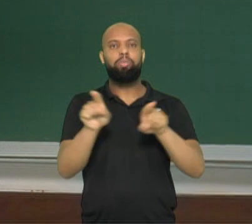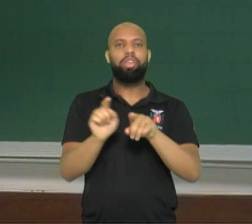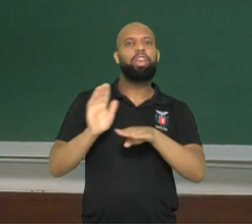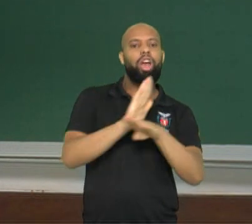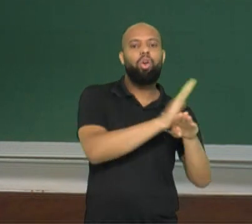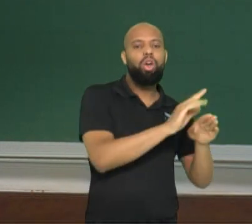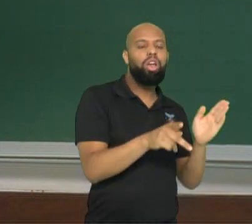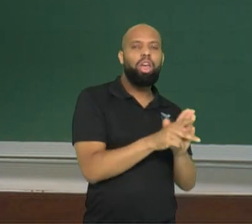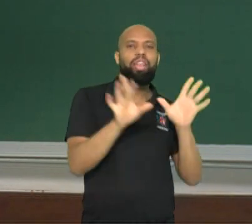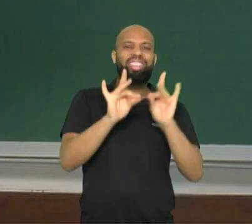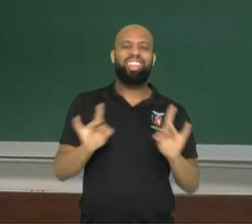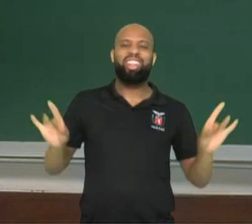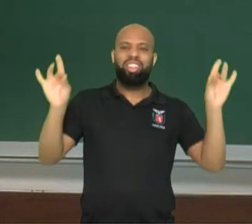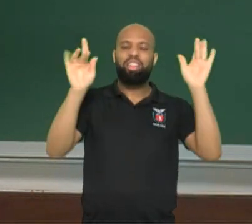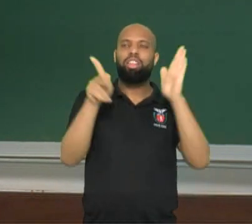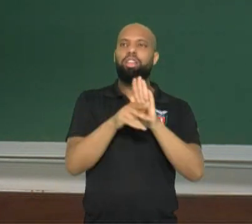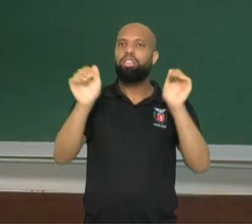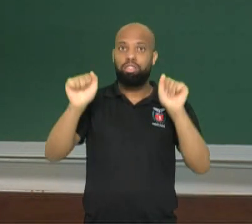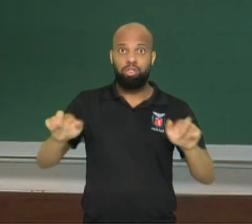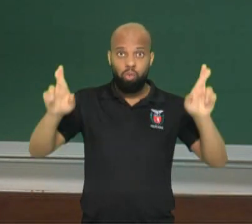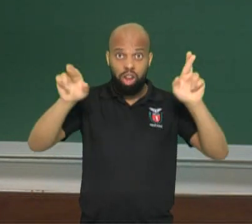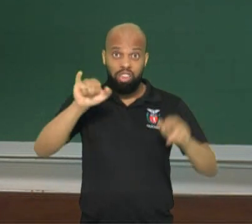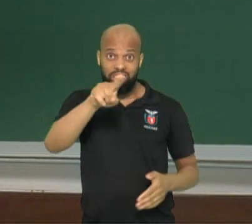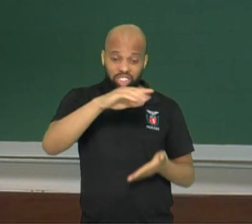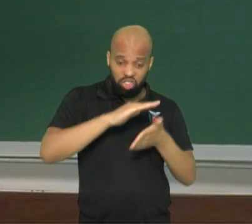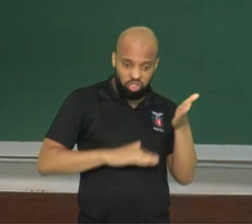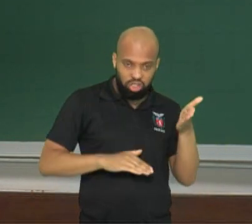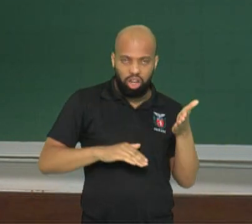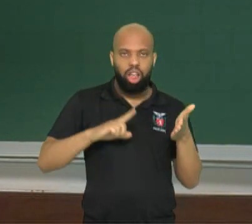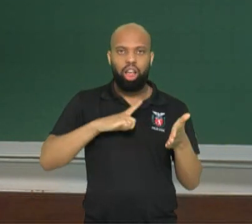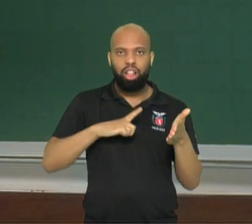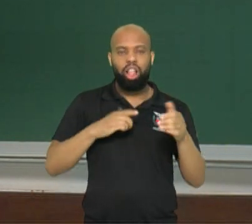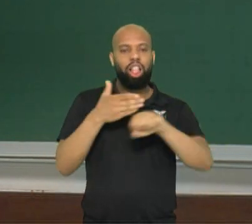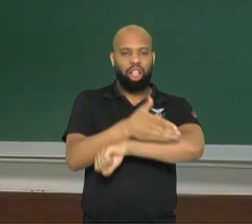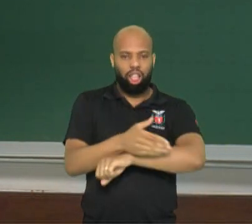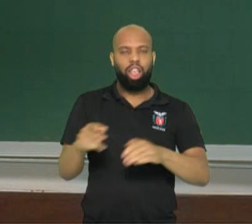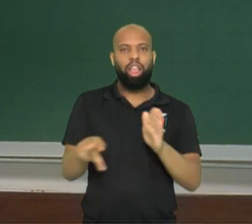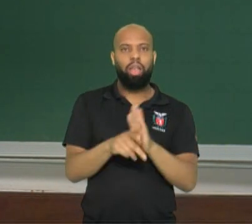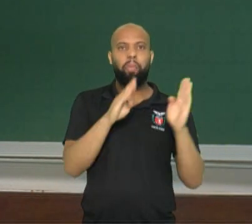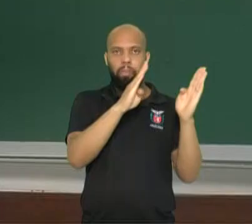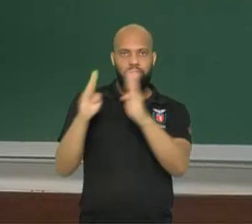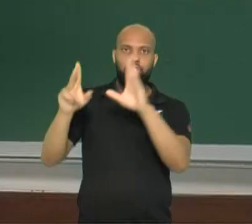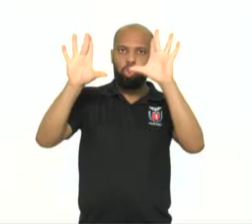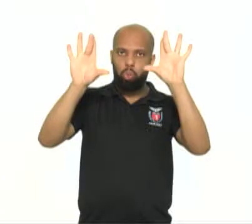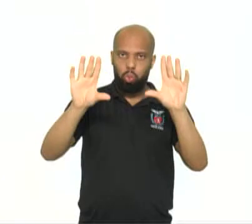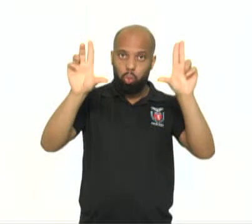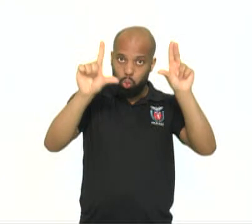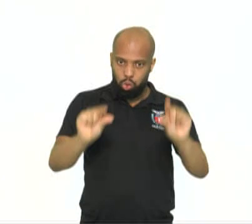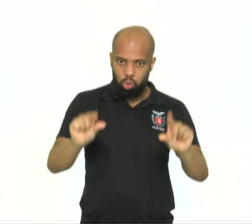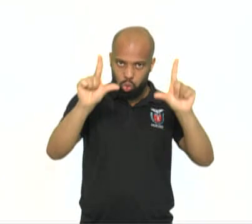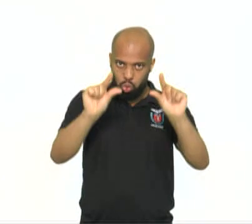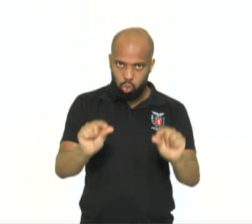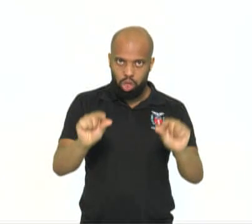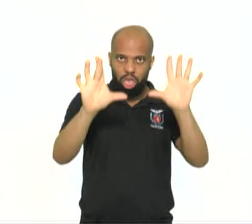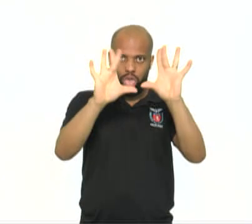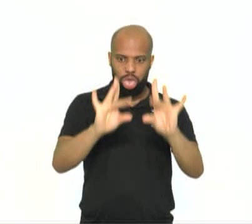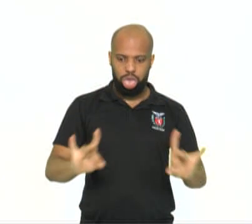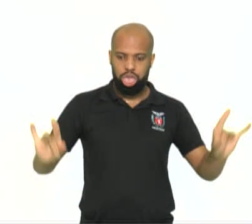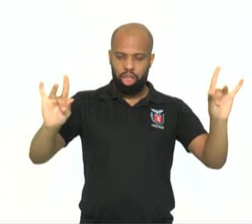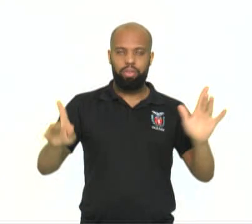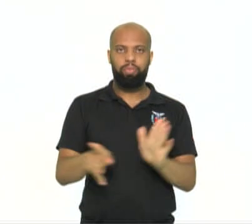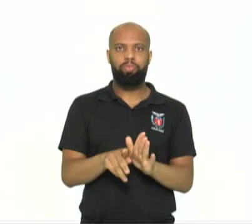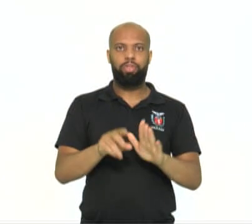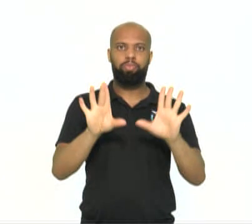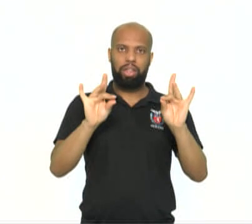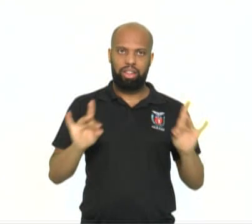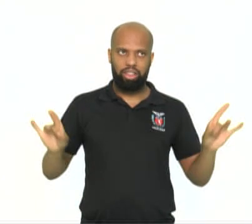local. Se você tira a vegetação, você acaba interferindo nesse processo, diminuindo a umidade. O que mais, gente? Olha só esse arco